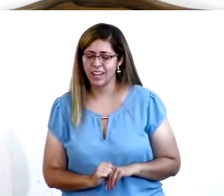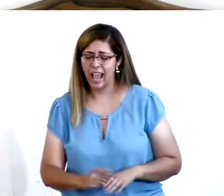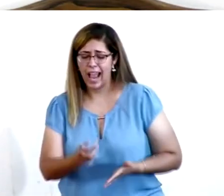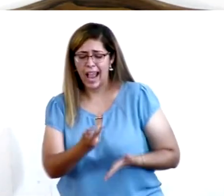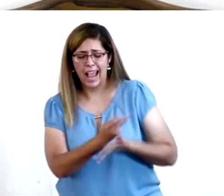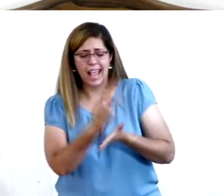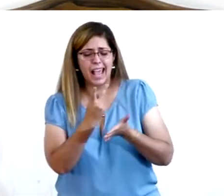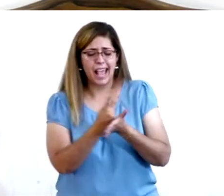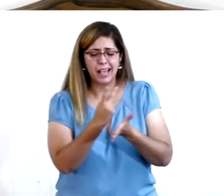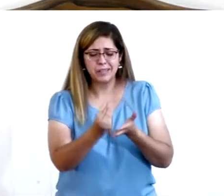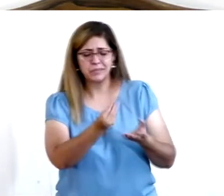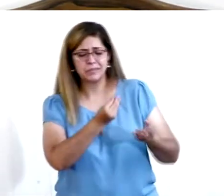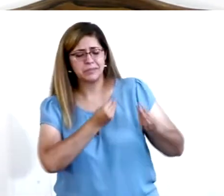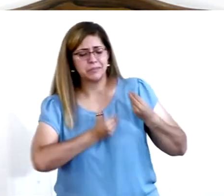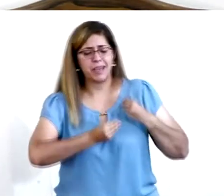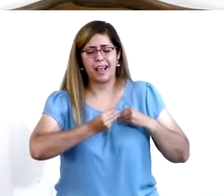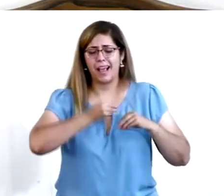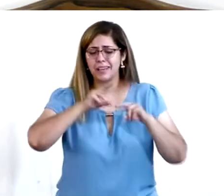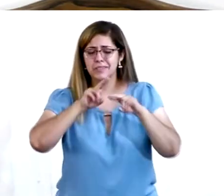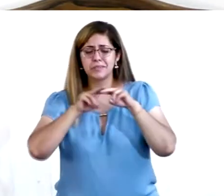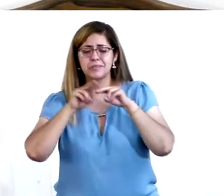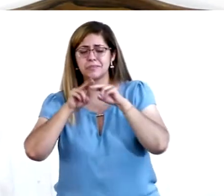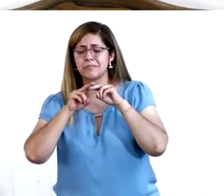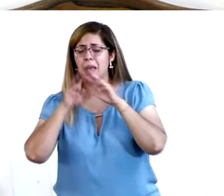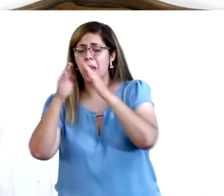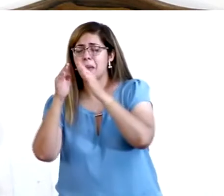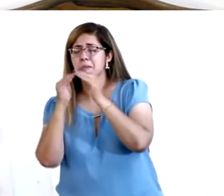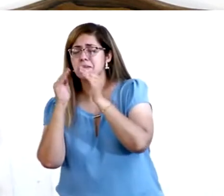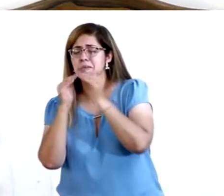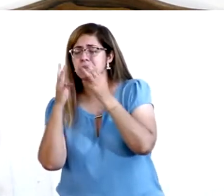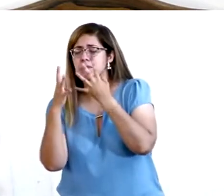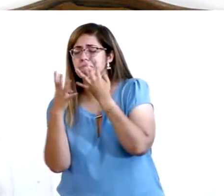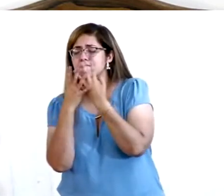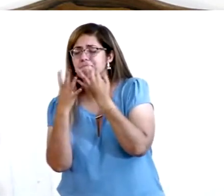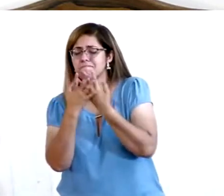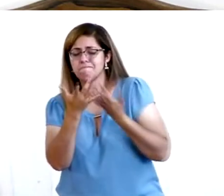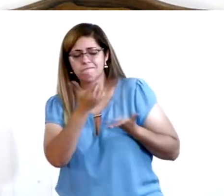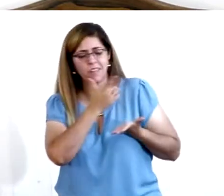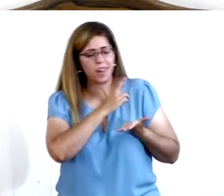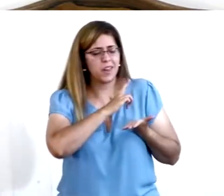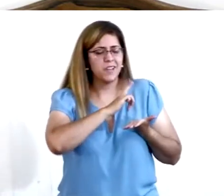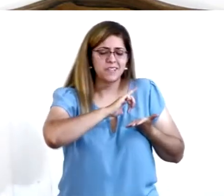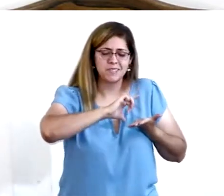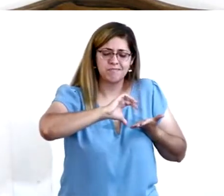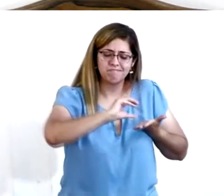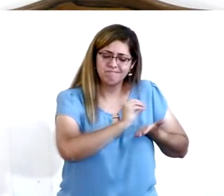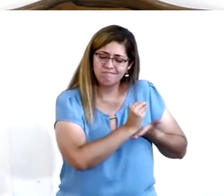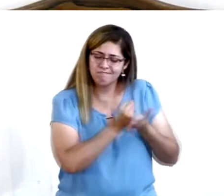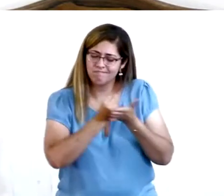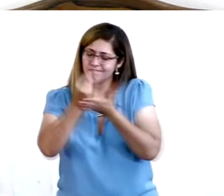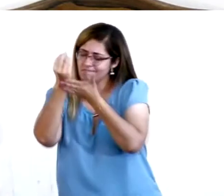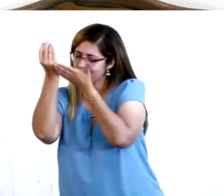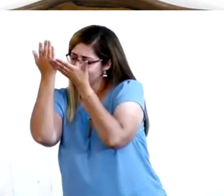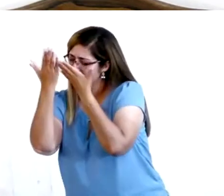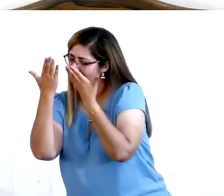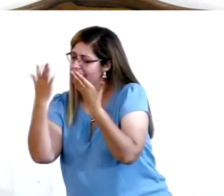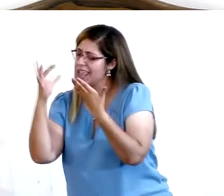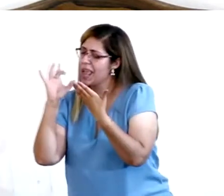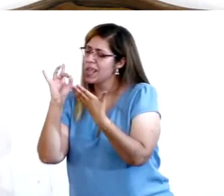erros, os equívocos dos nossos entendimentos, para deleitarmos-nos inteiramente nas tuas